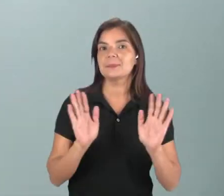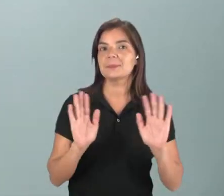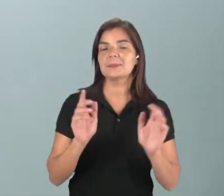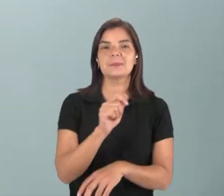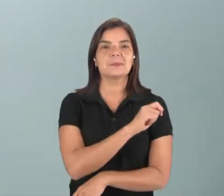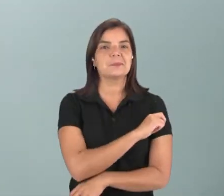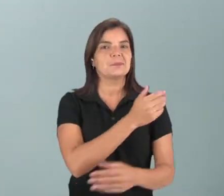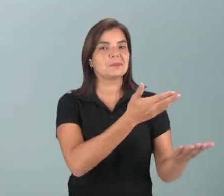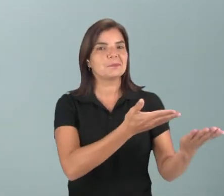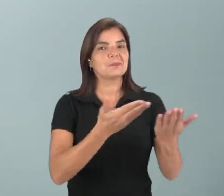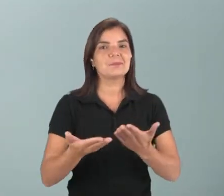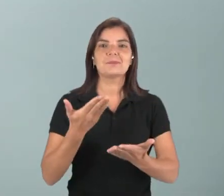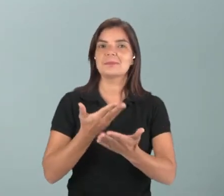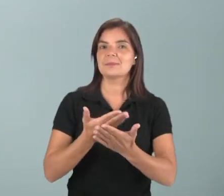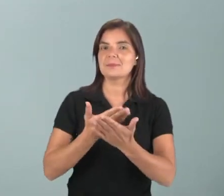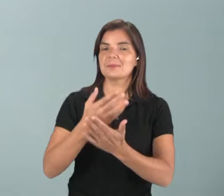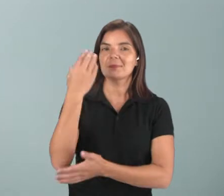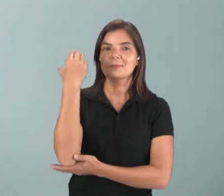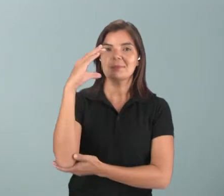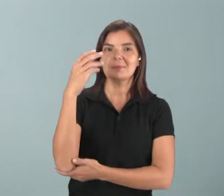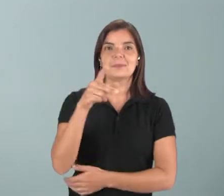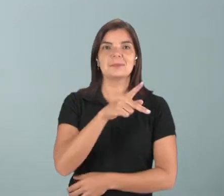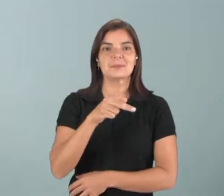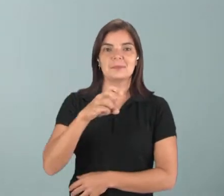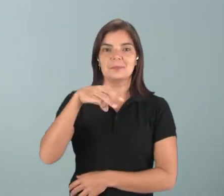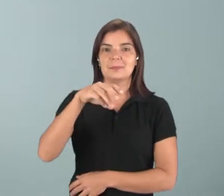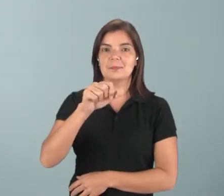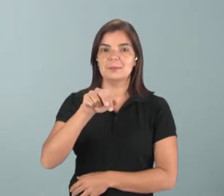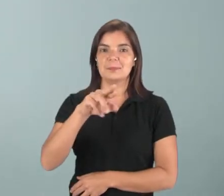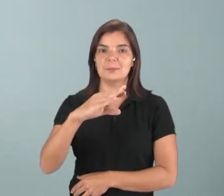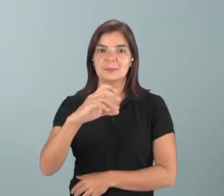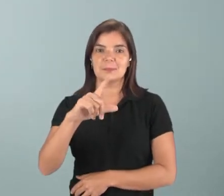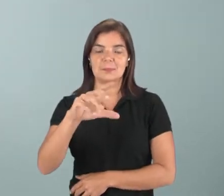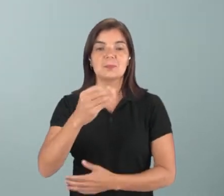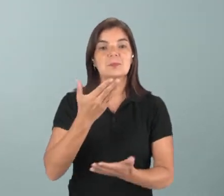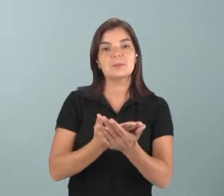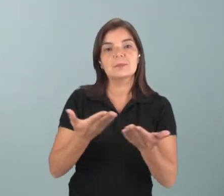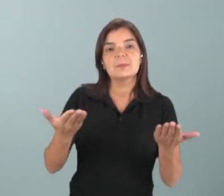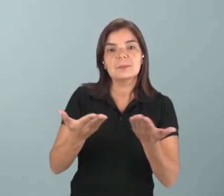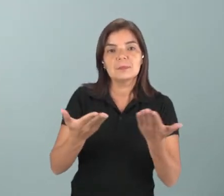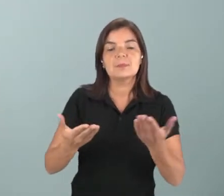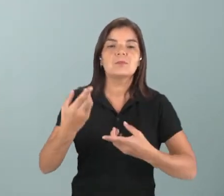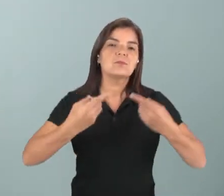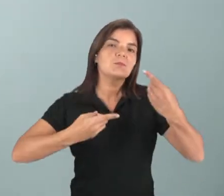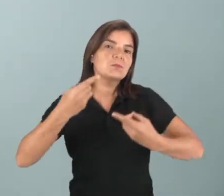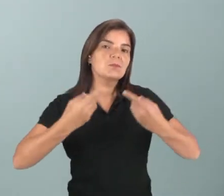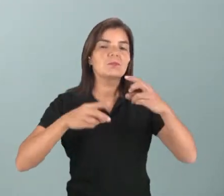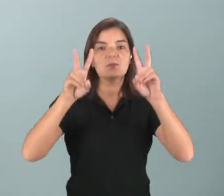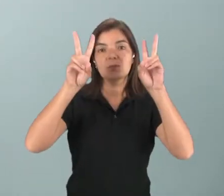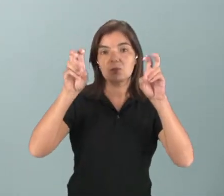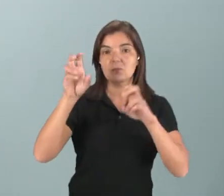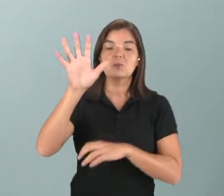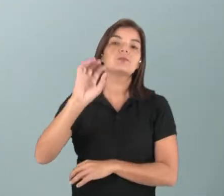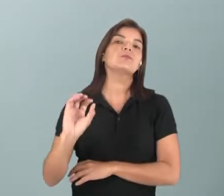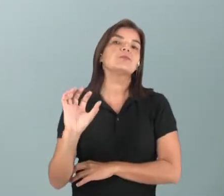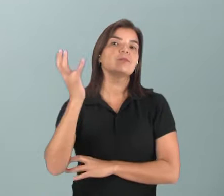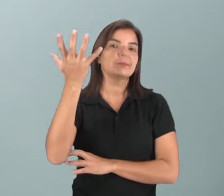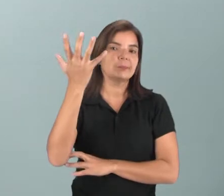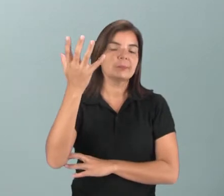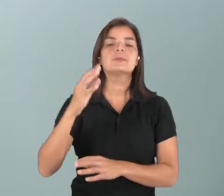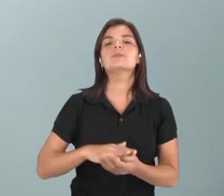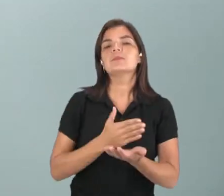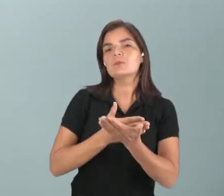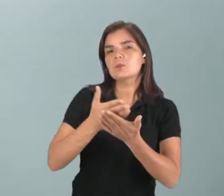Olá, alunos, bem-vindos a mais uma aula de ciências. Aqui é o professor Marcelo e na aula de hoje nós vamos discutir sobre clima, né? Nós